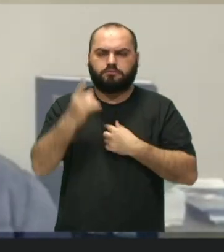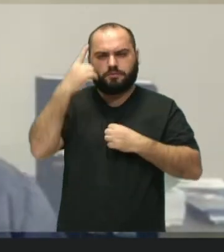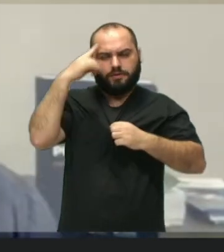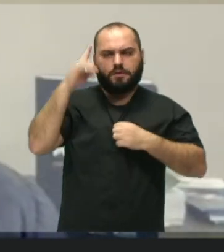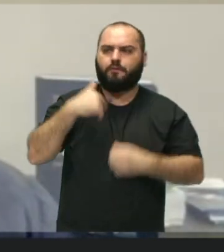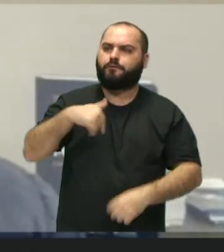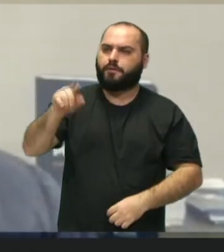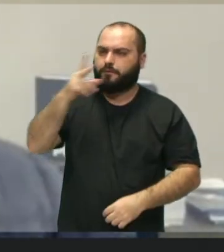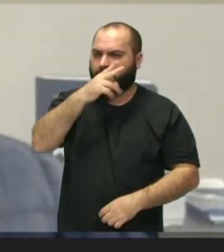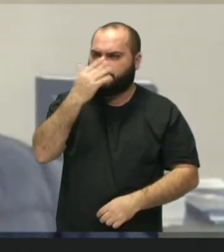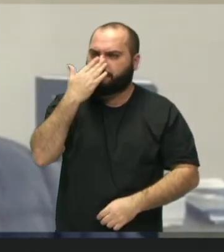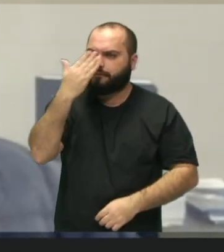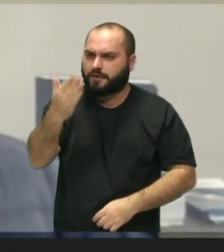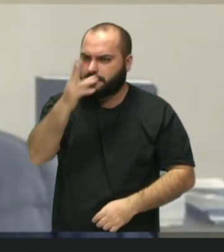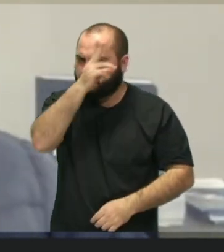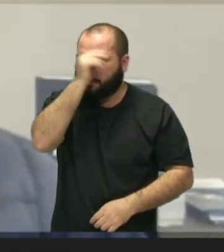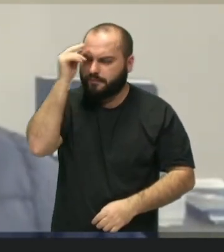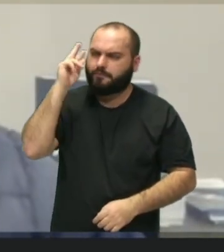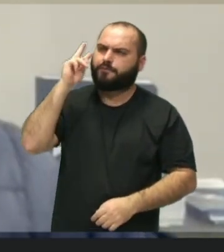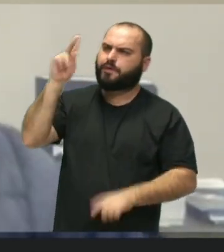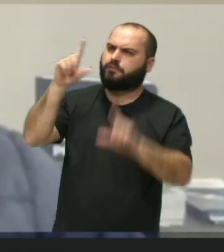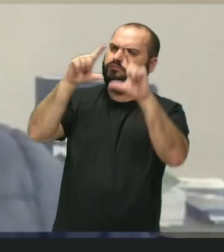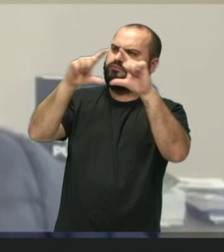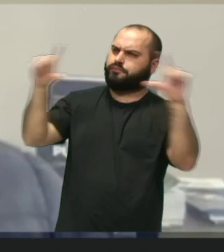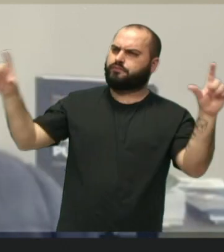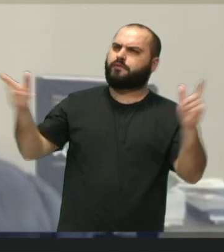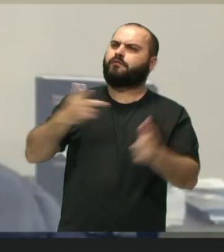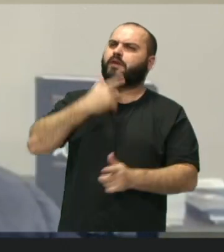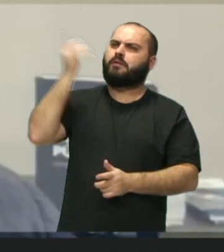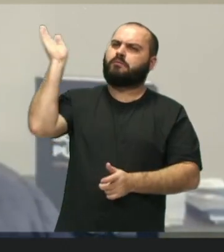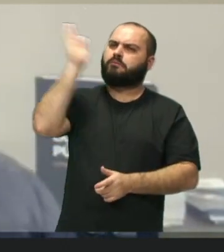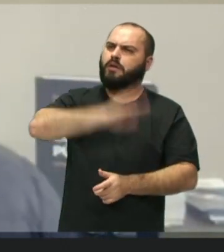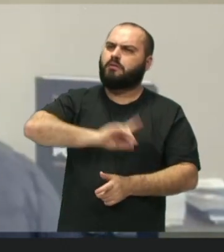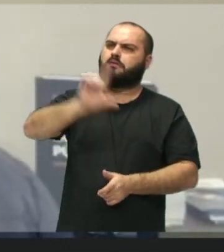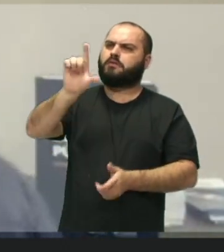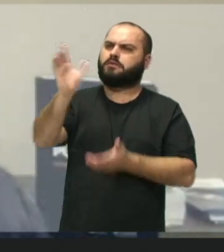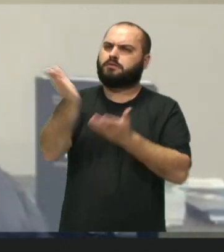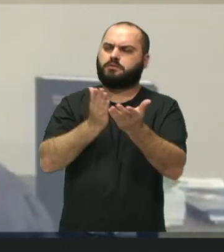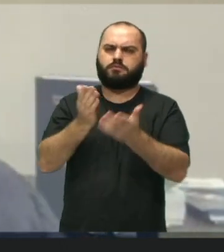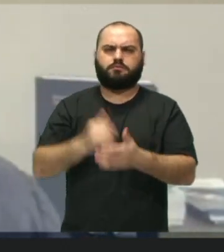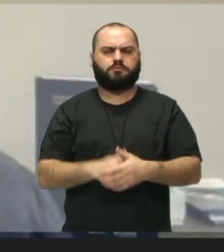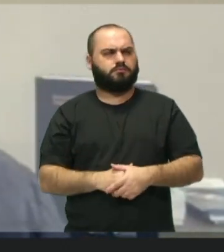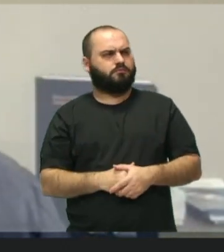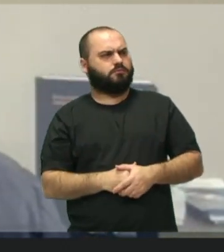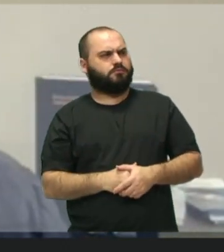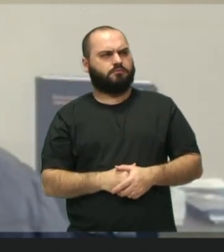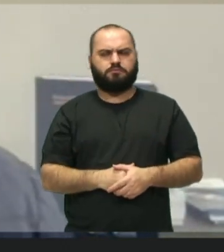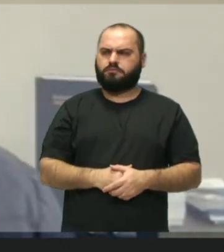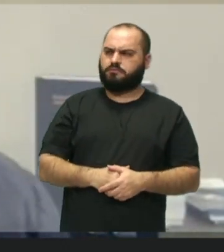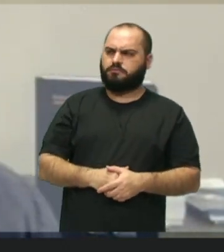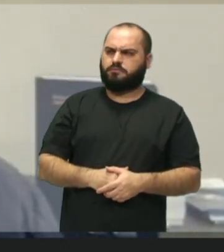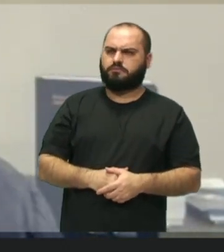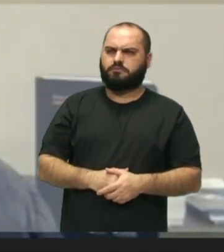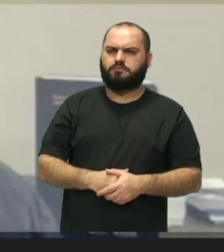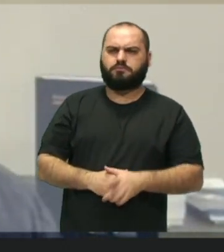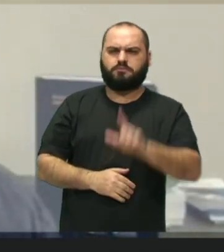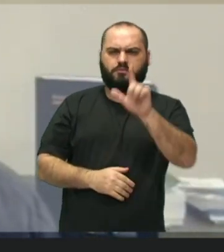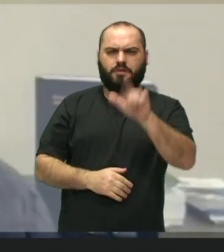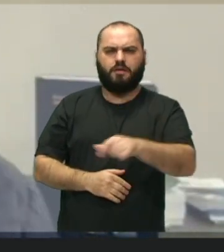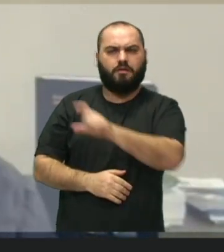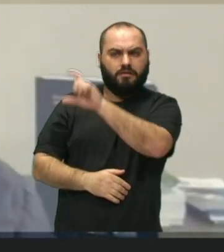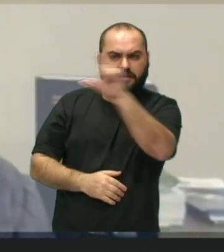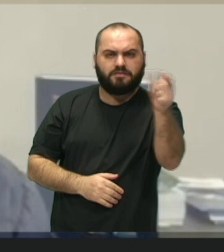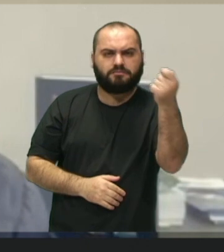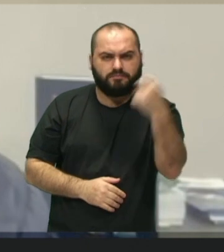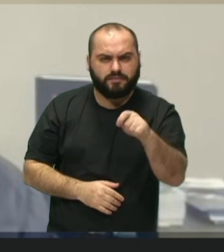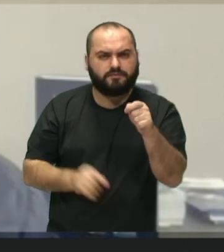frente da prefeitura e eu vi uma faixa enorme, né, falando mal que vai ter uma licitação. Será que é esse? Será que é isso que nós temos que